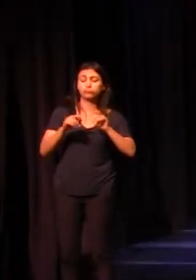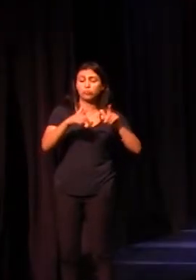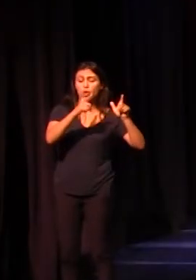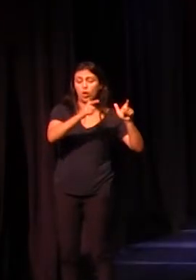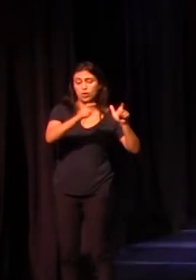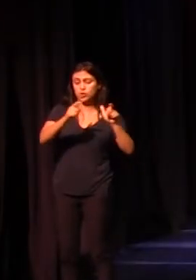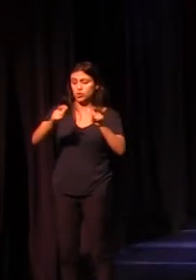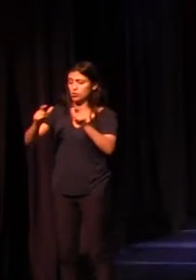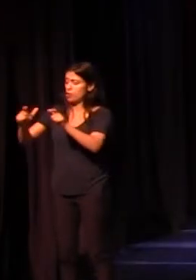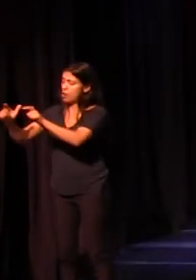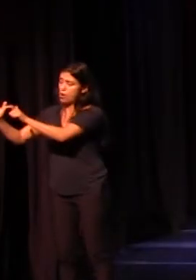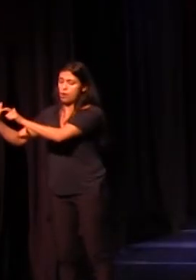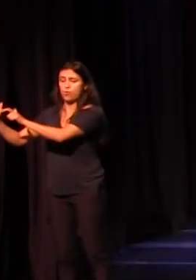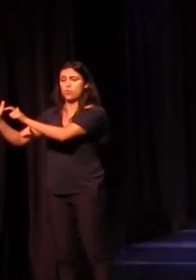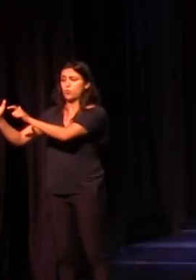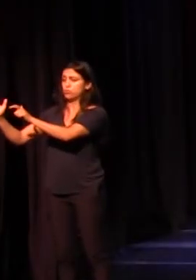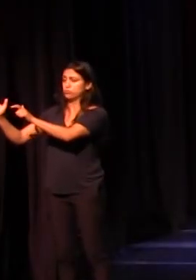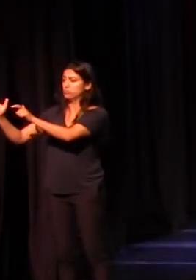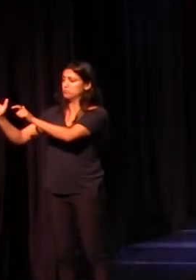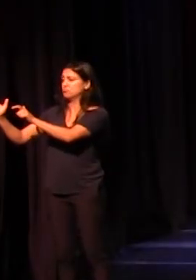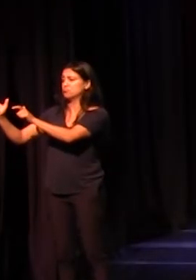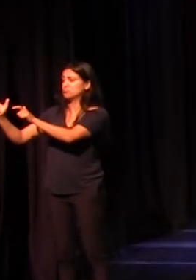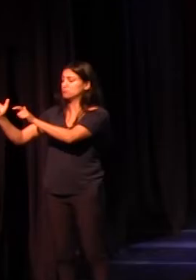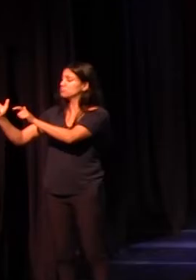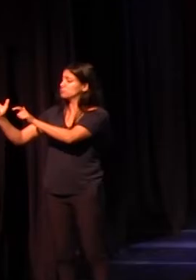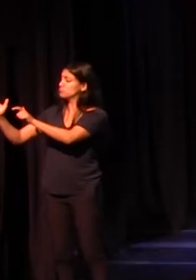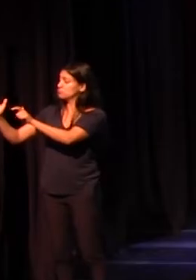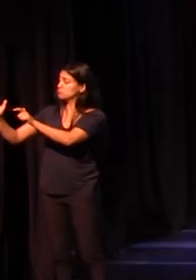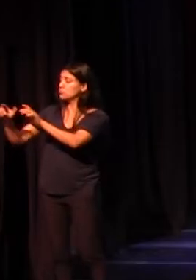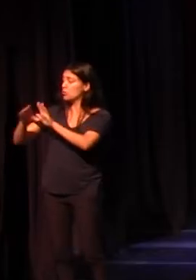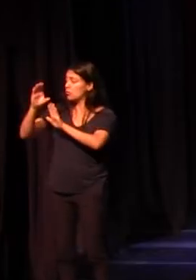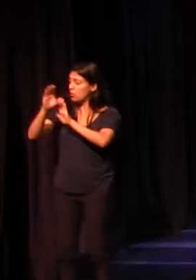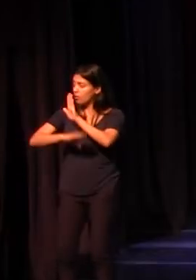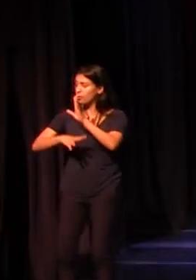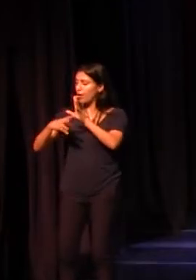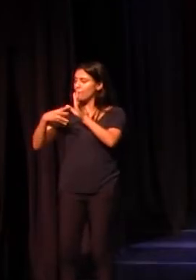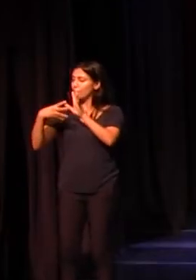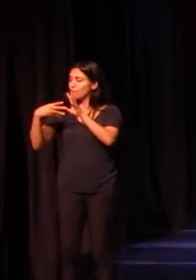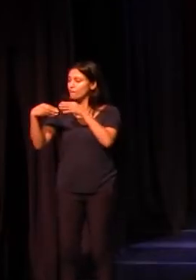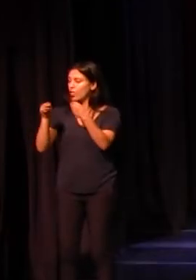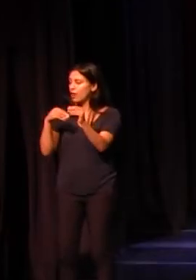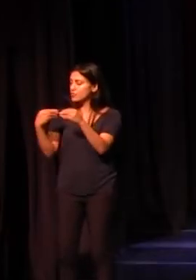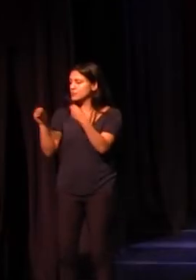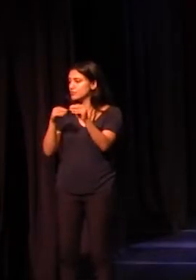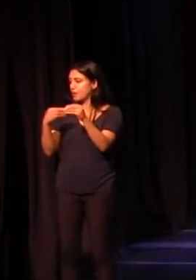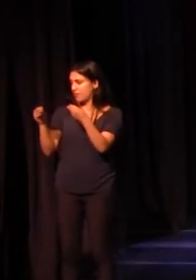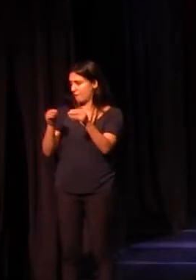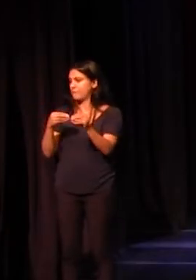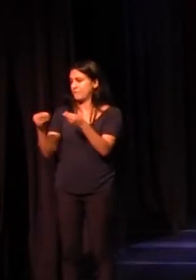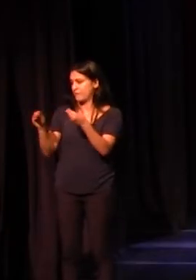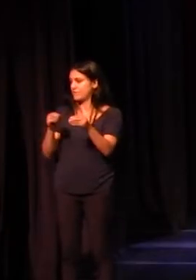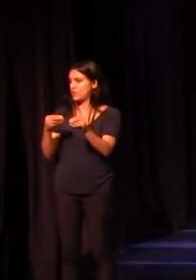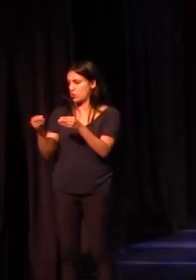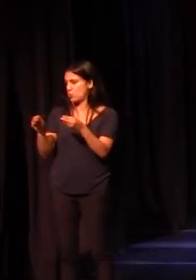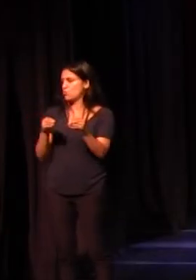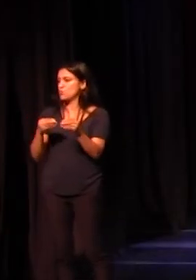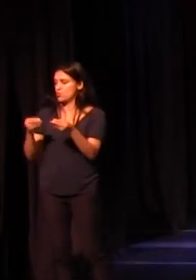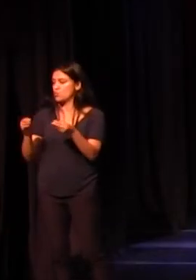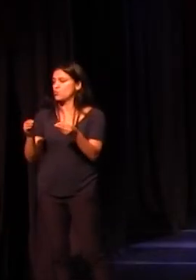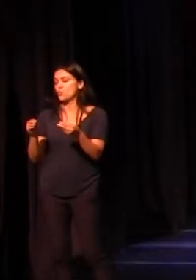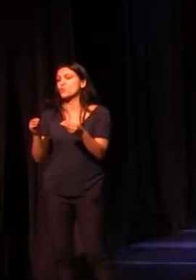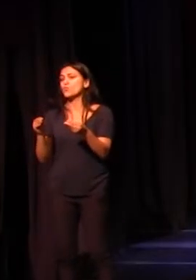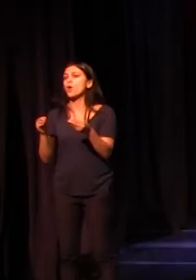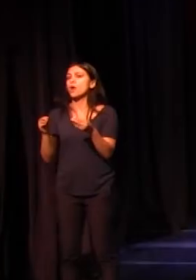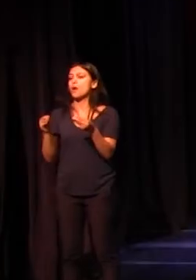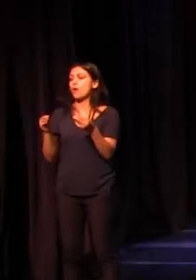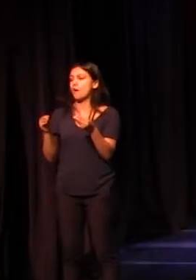preciso estar com ele, ele deixa essa abertura para nós. Né? Então, o currículo, como muitas pessoas dizem por aí, ele